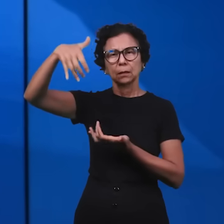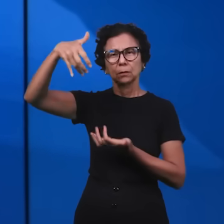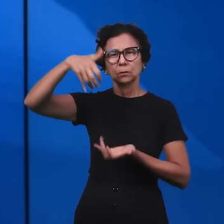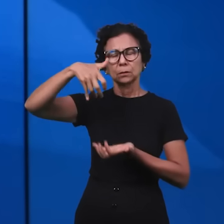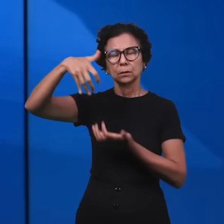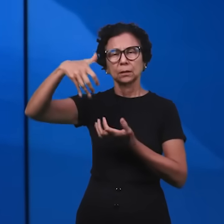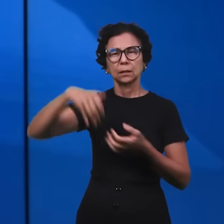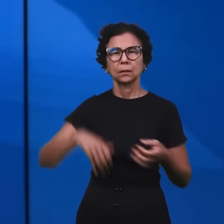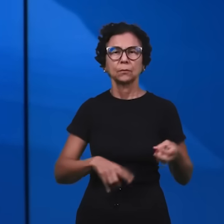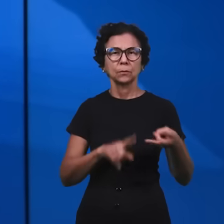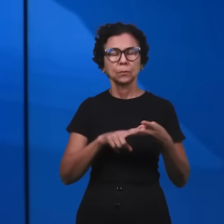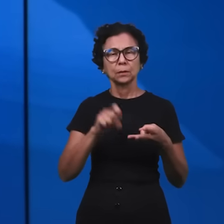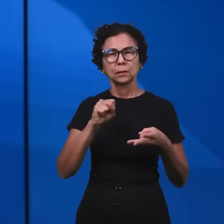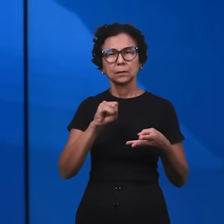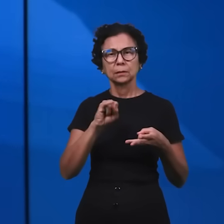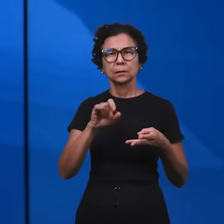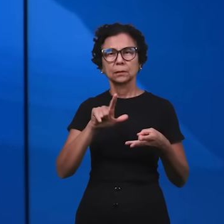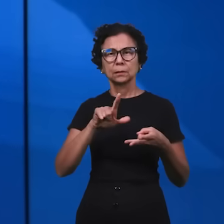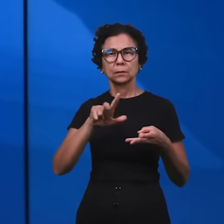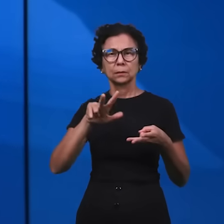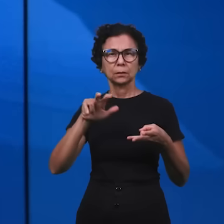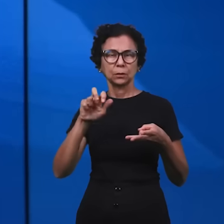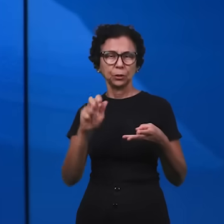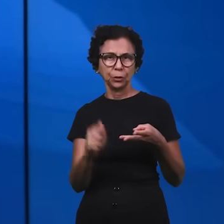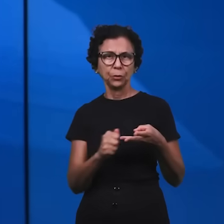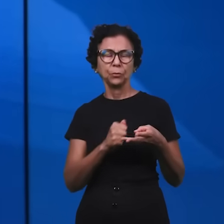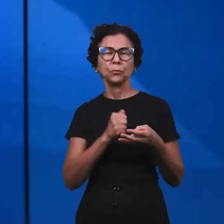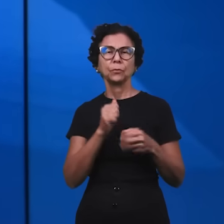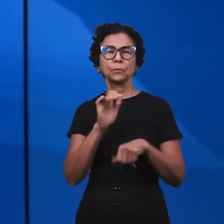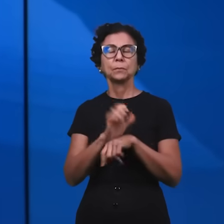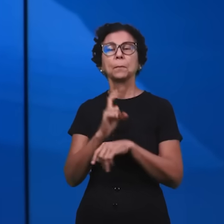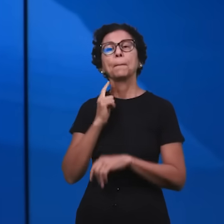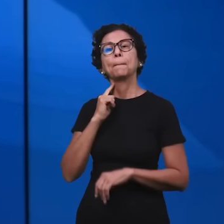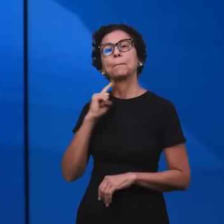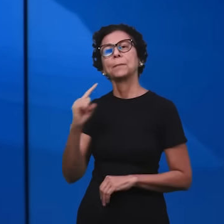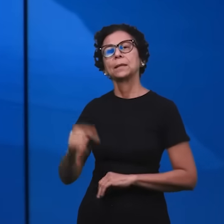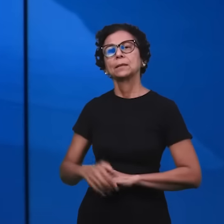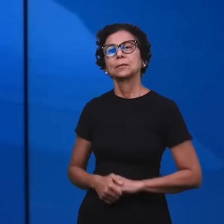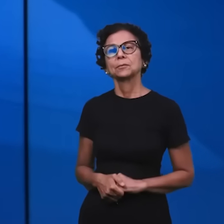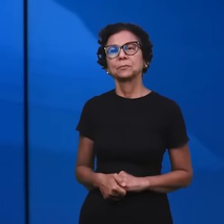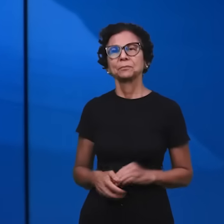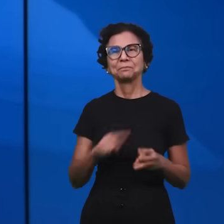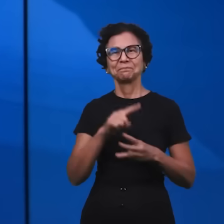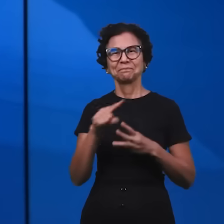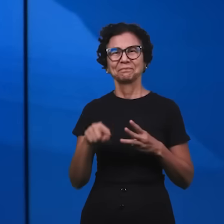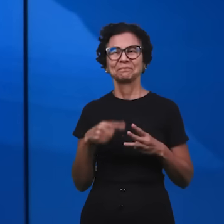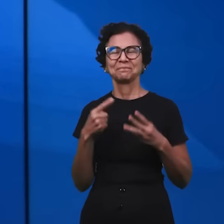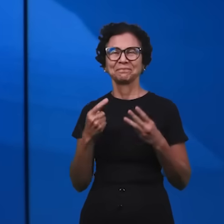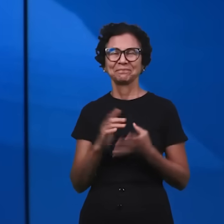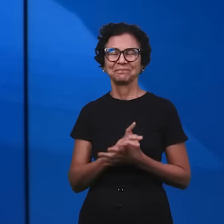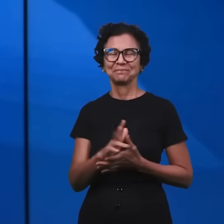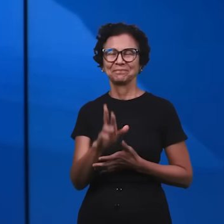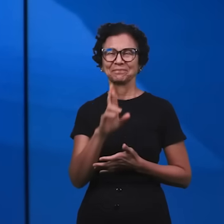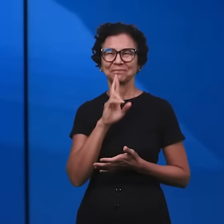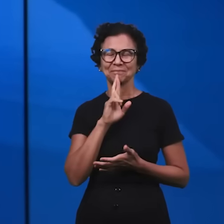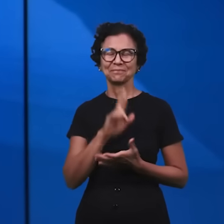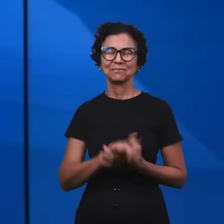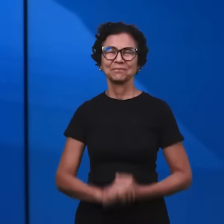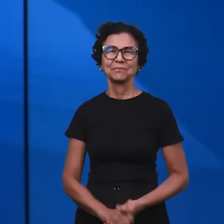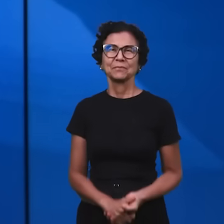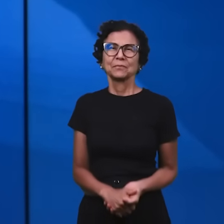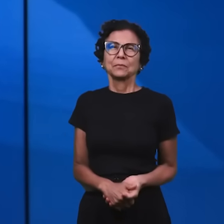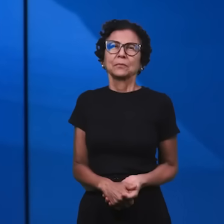sobre o incenso, a irmã Silvia Januária, lá de Esmeraldas, em Minas Gerais. Vamos então aos